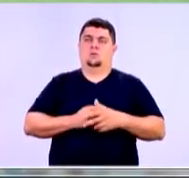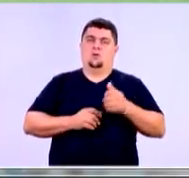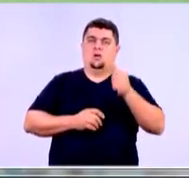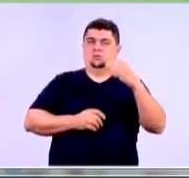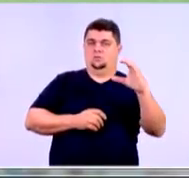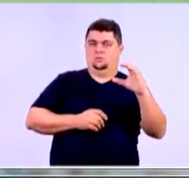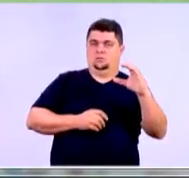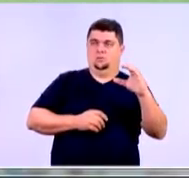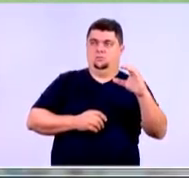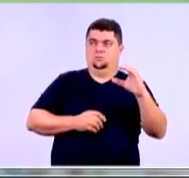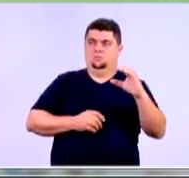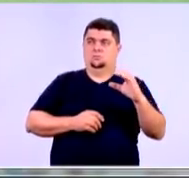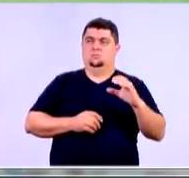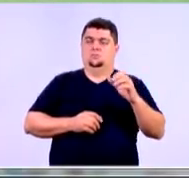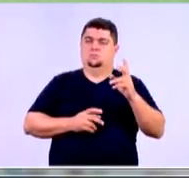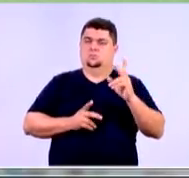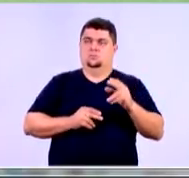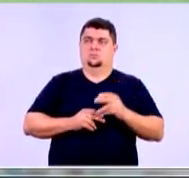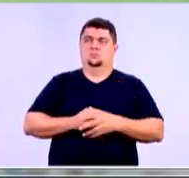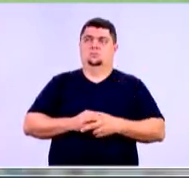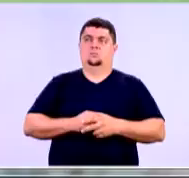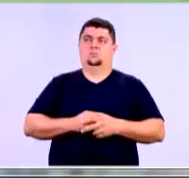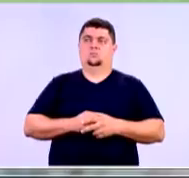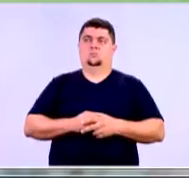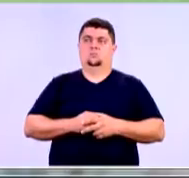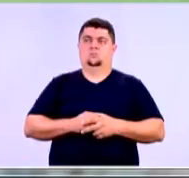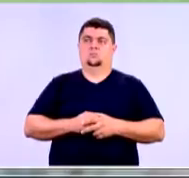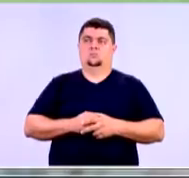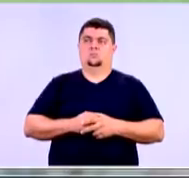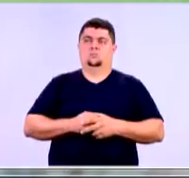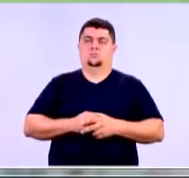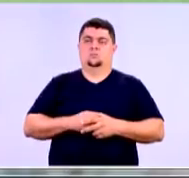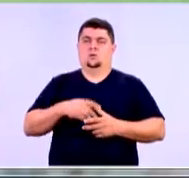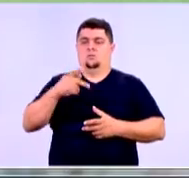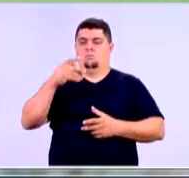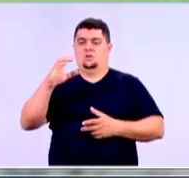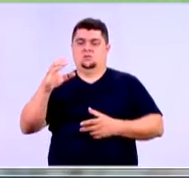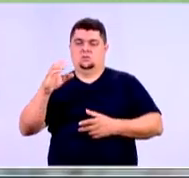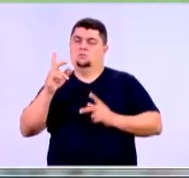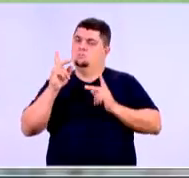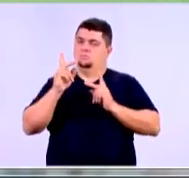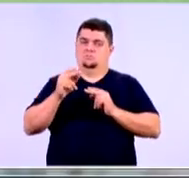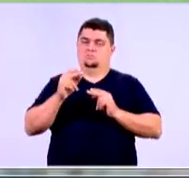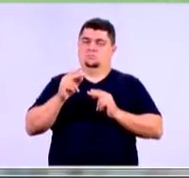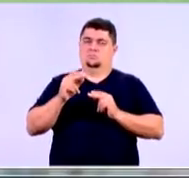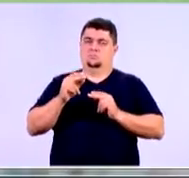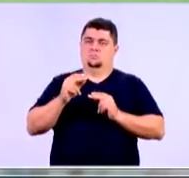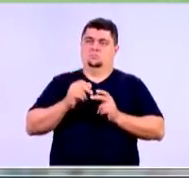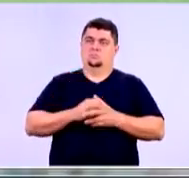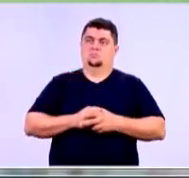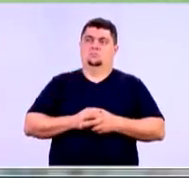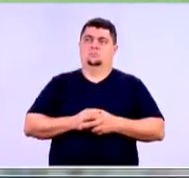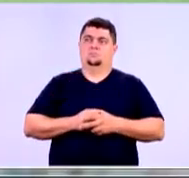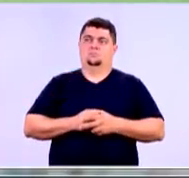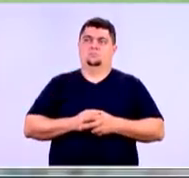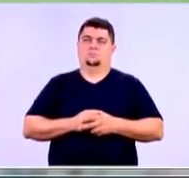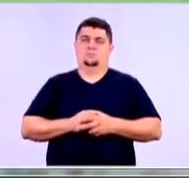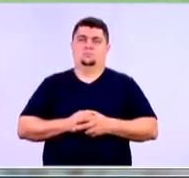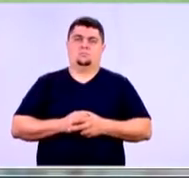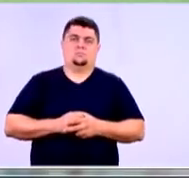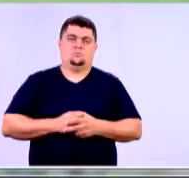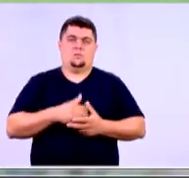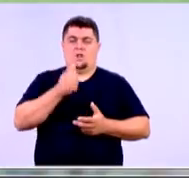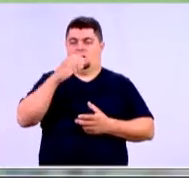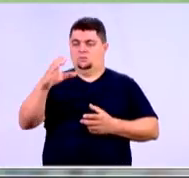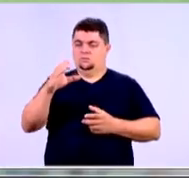AC, reparem, é o mesmo AC, e aqui o PC é o mesmo PC, ou seja, ativo circulante e